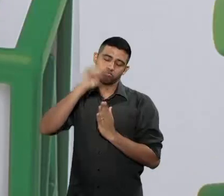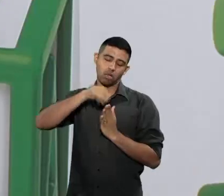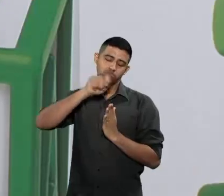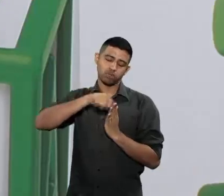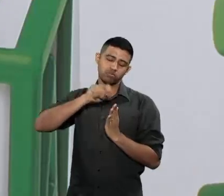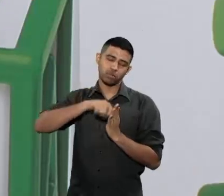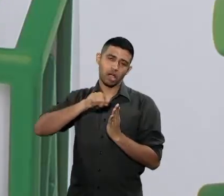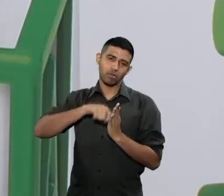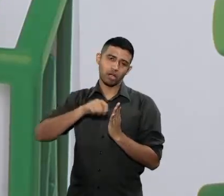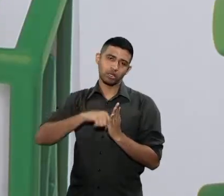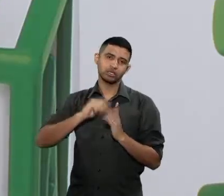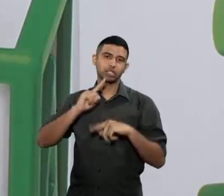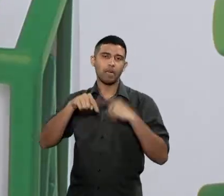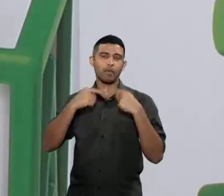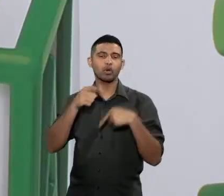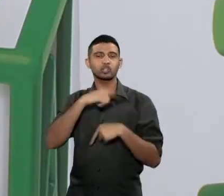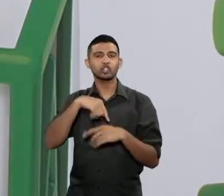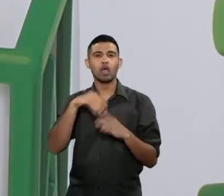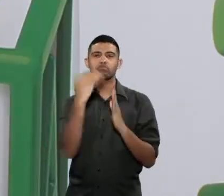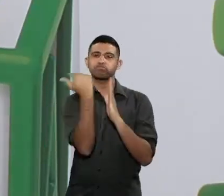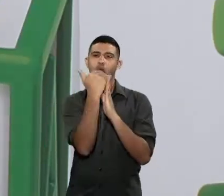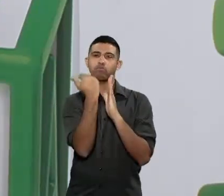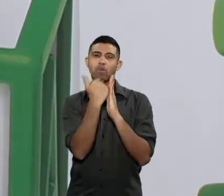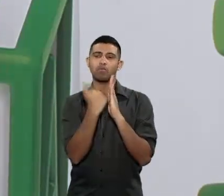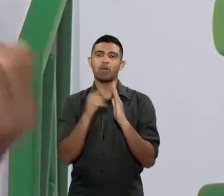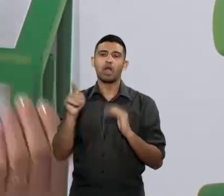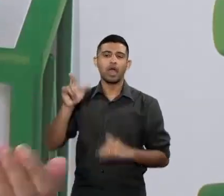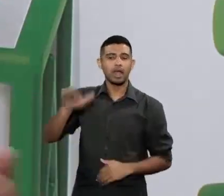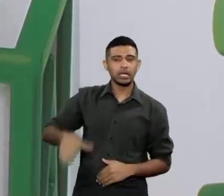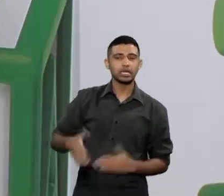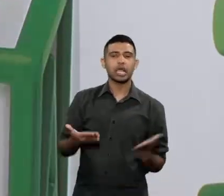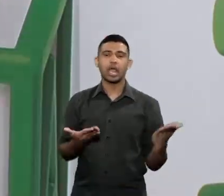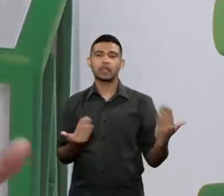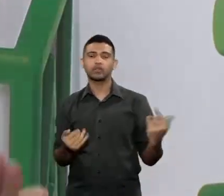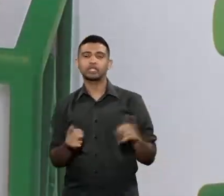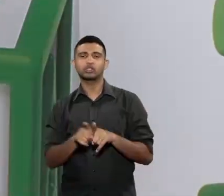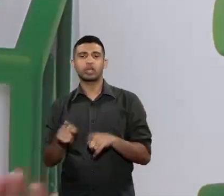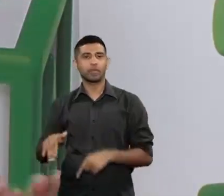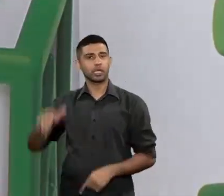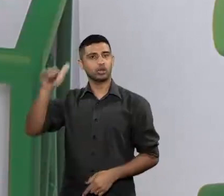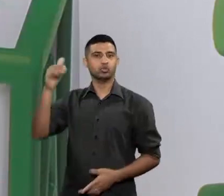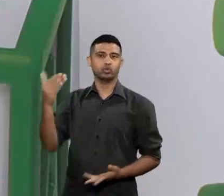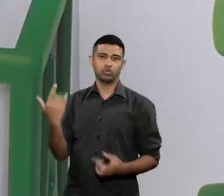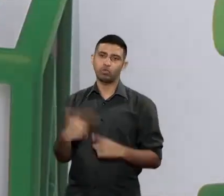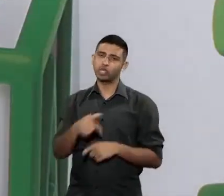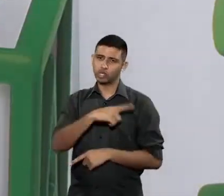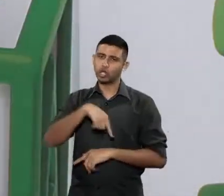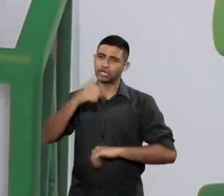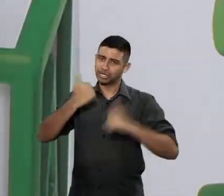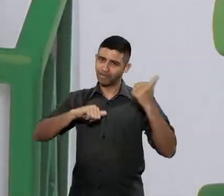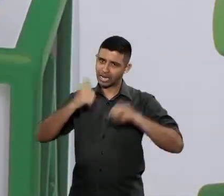tá? E aí a gente classifica a criança, o adolescente e o adulto, porque também